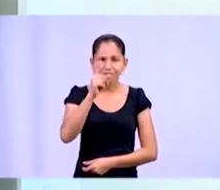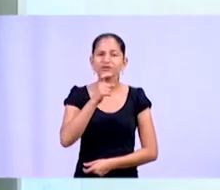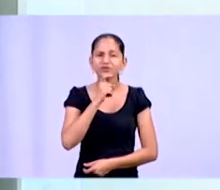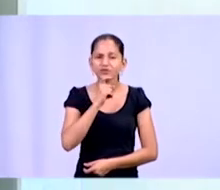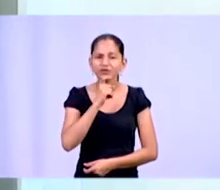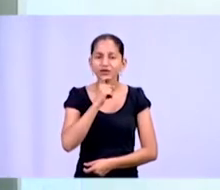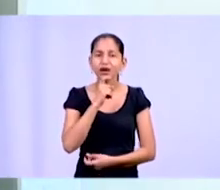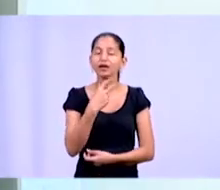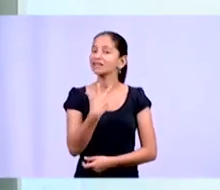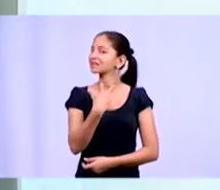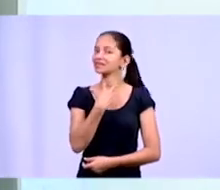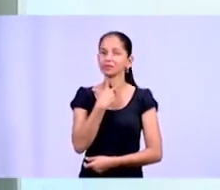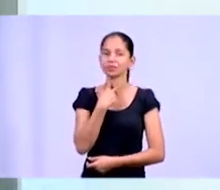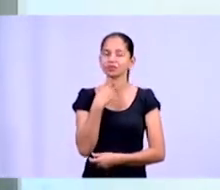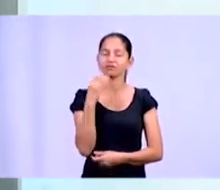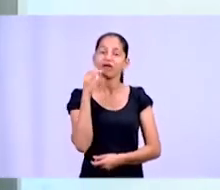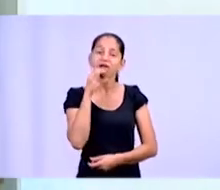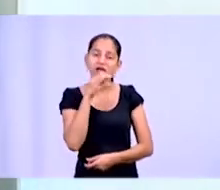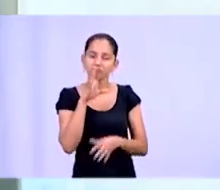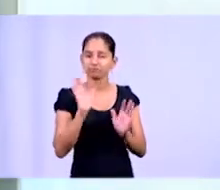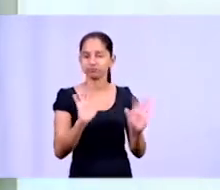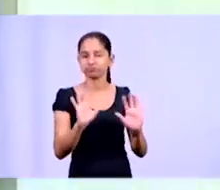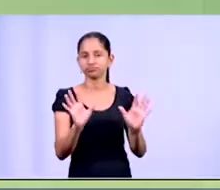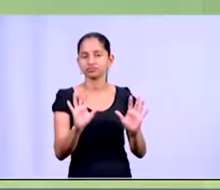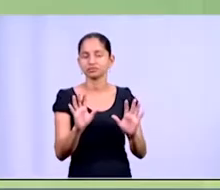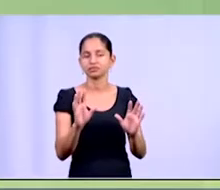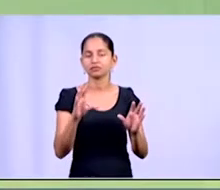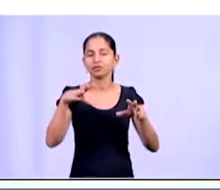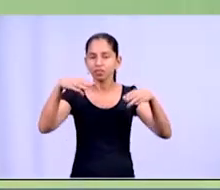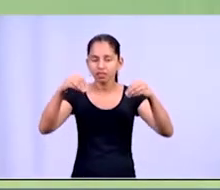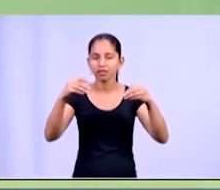componentes eletrônicos que não podem esquentar muito.